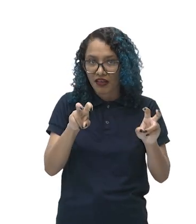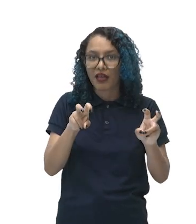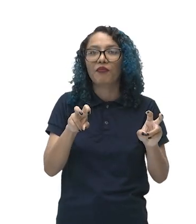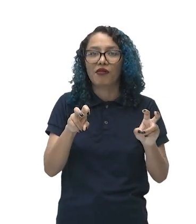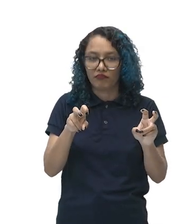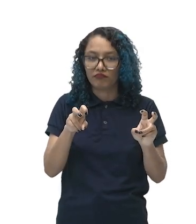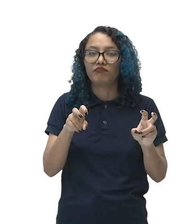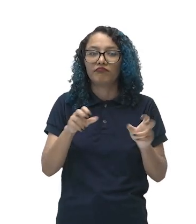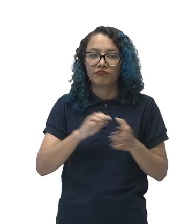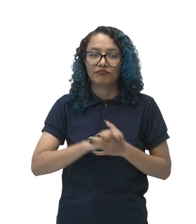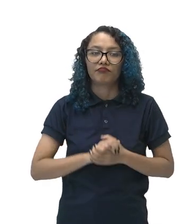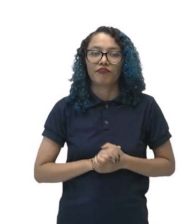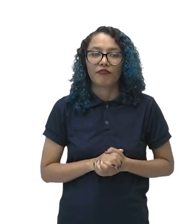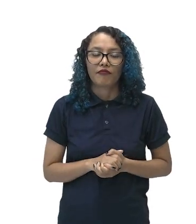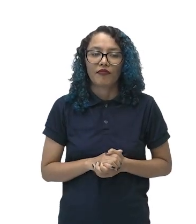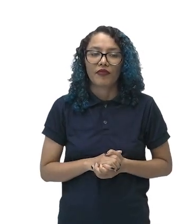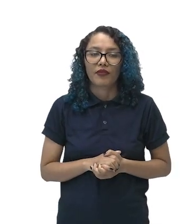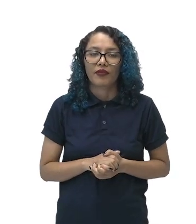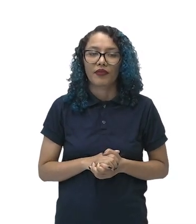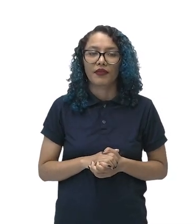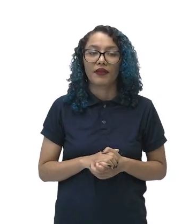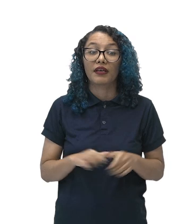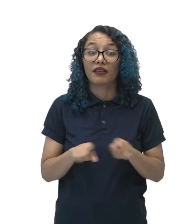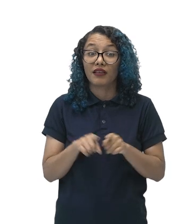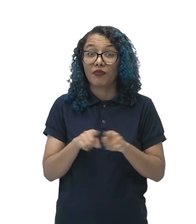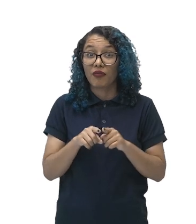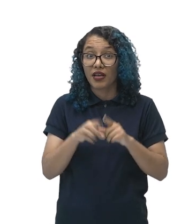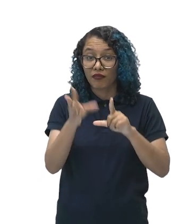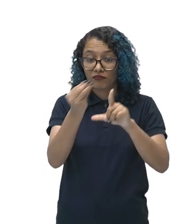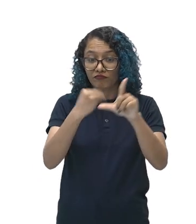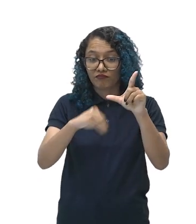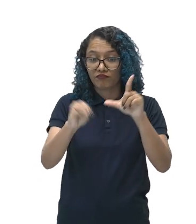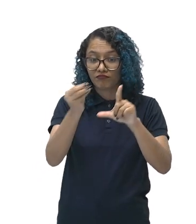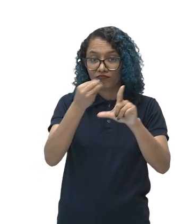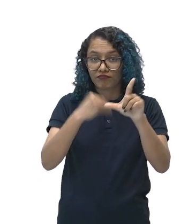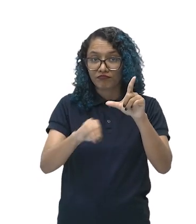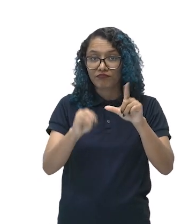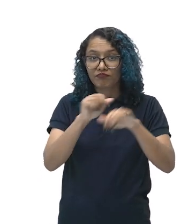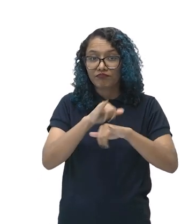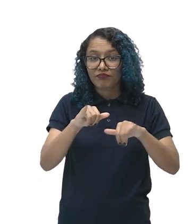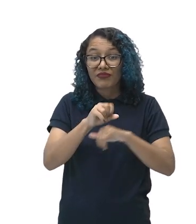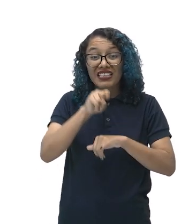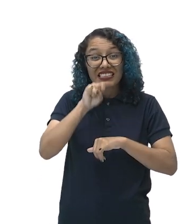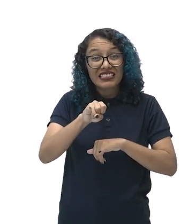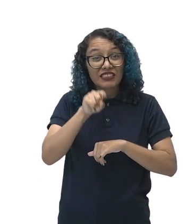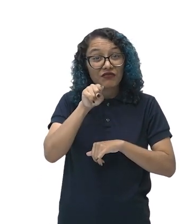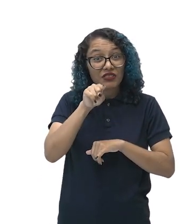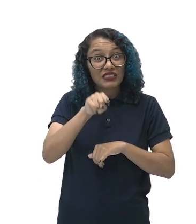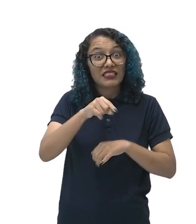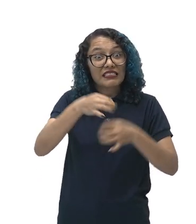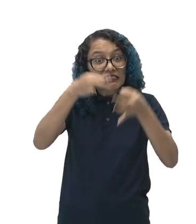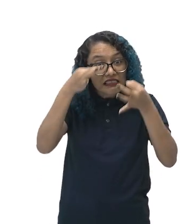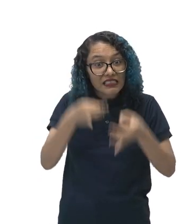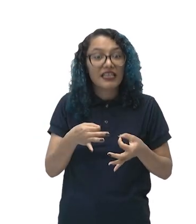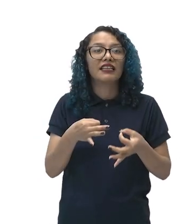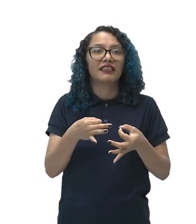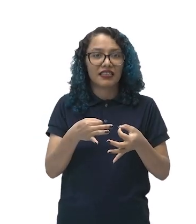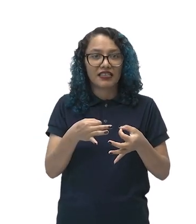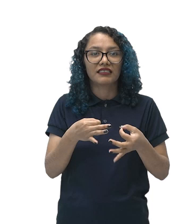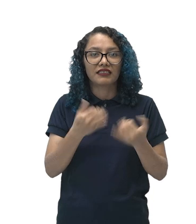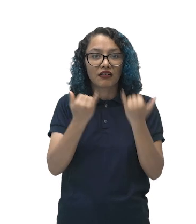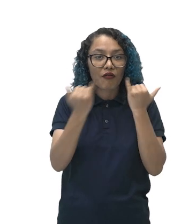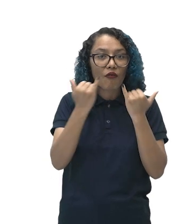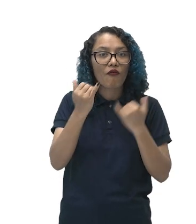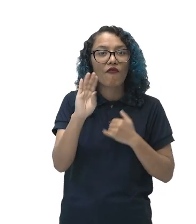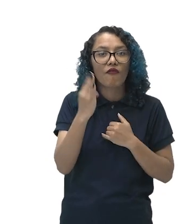tá bom? E só compartilhe se você tiver certeza que não é uma